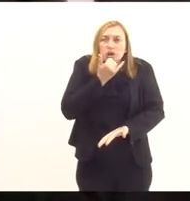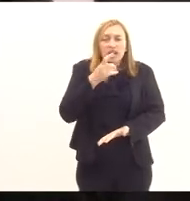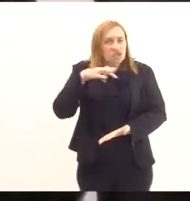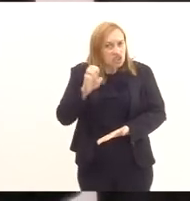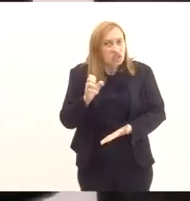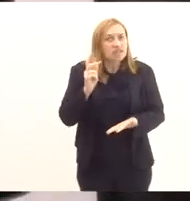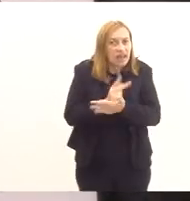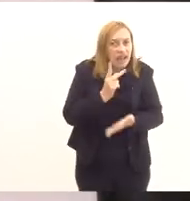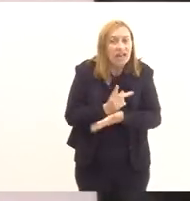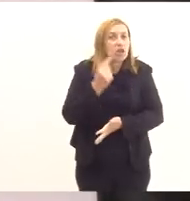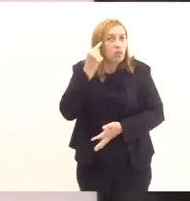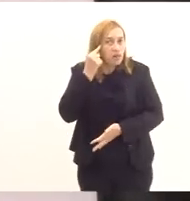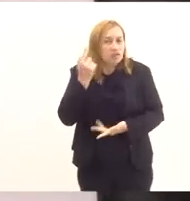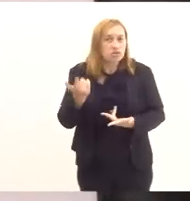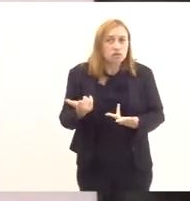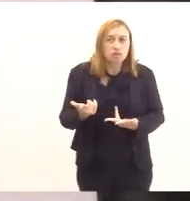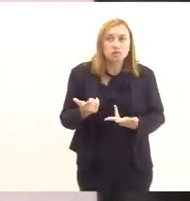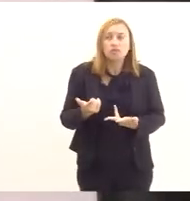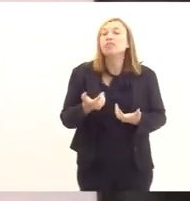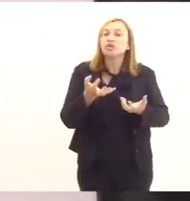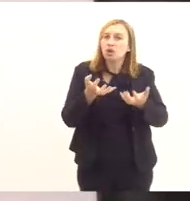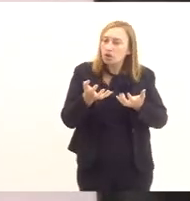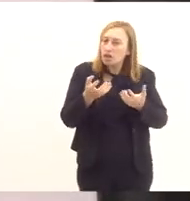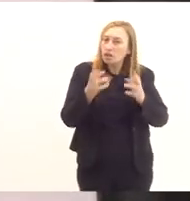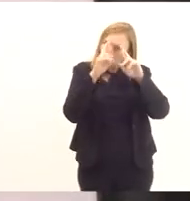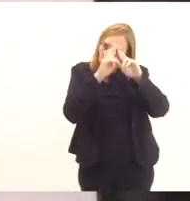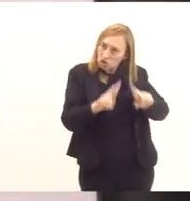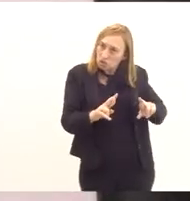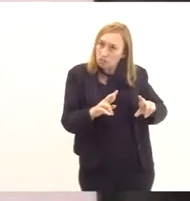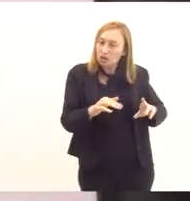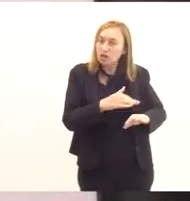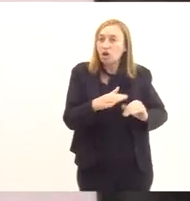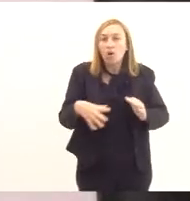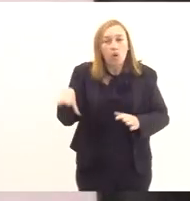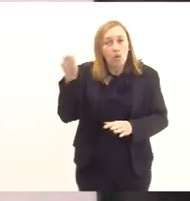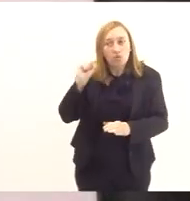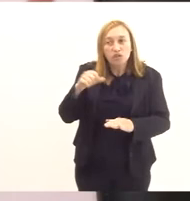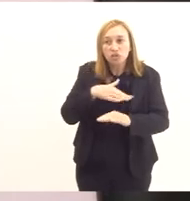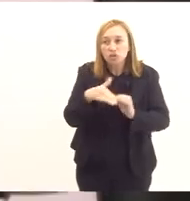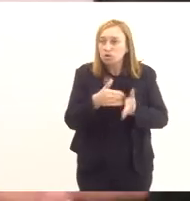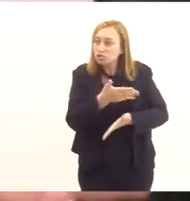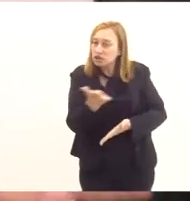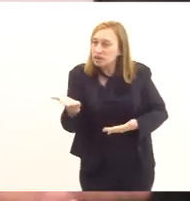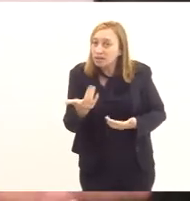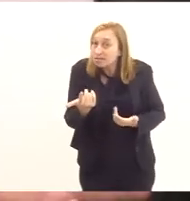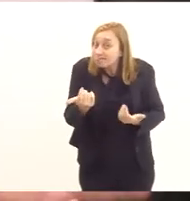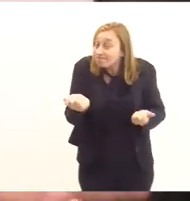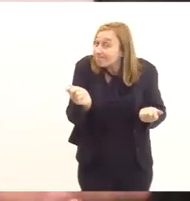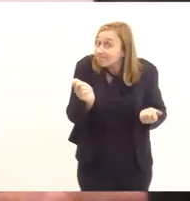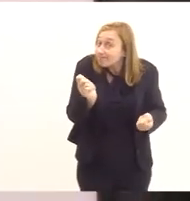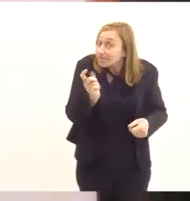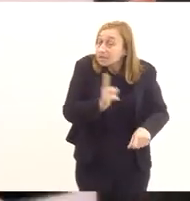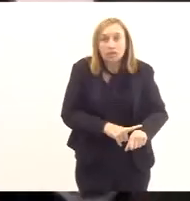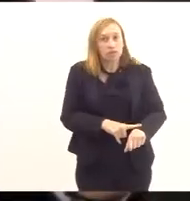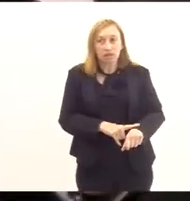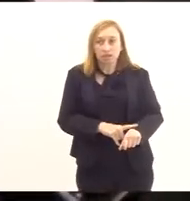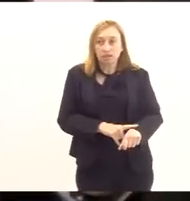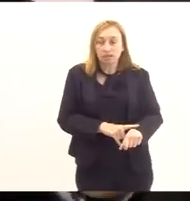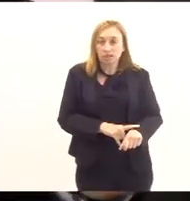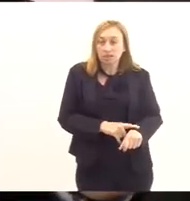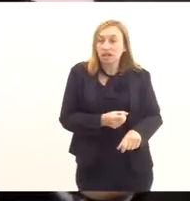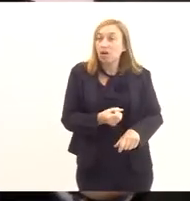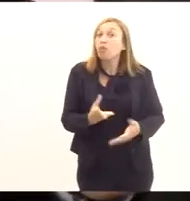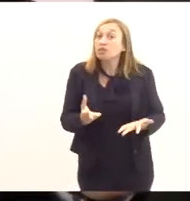eu penso assim eu quero o dos respeito ao vivo nas próximas senhorias mas não dá e até